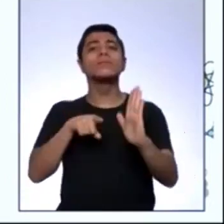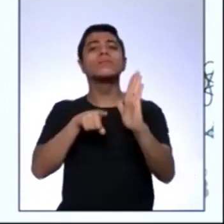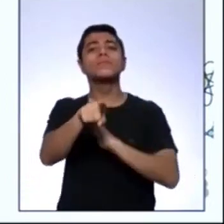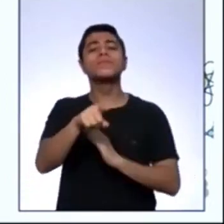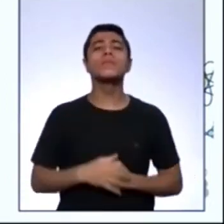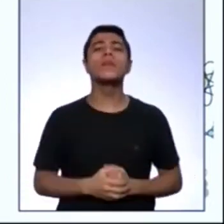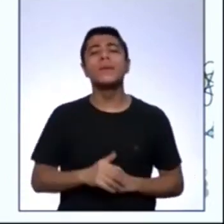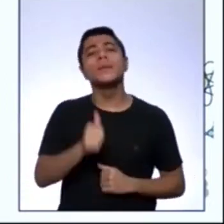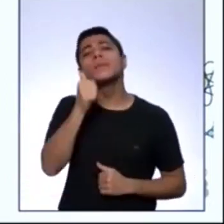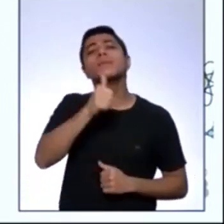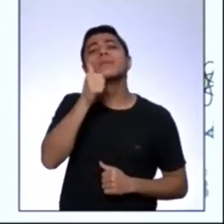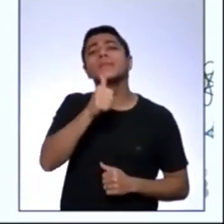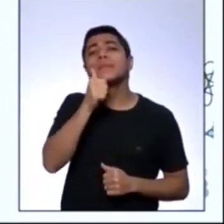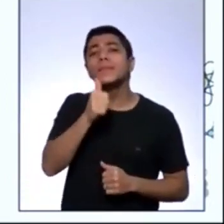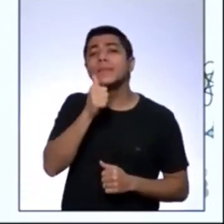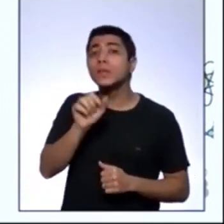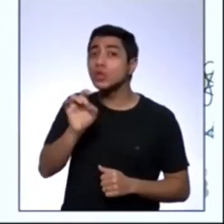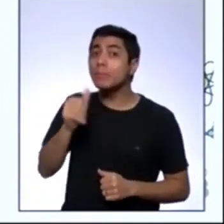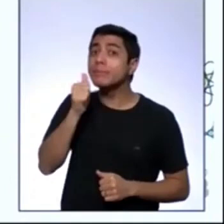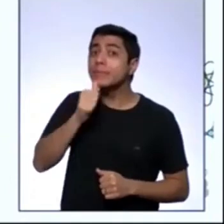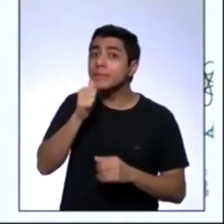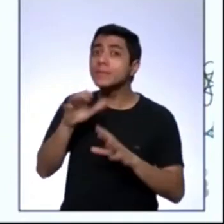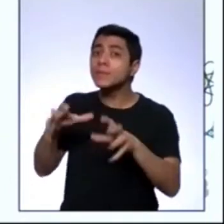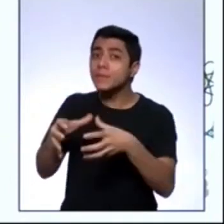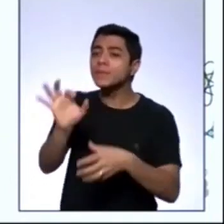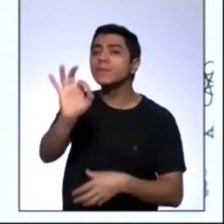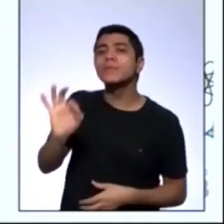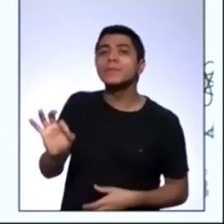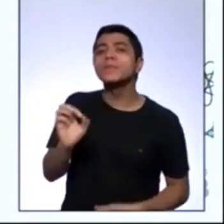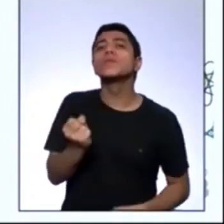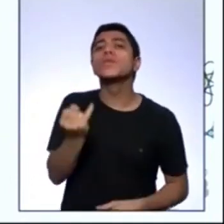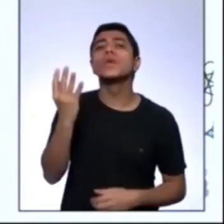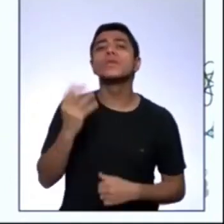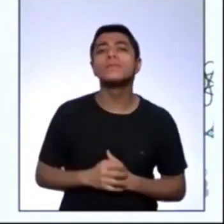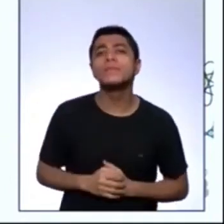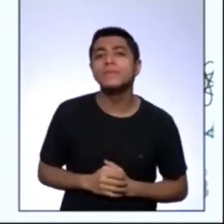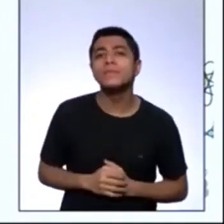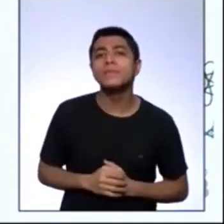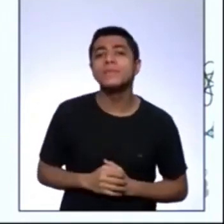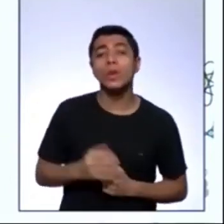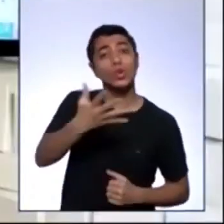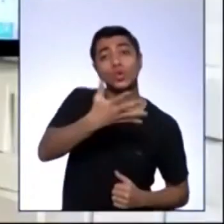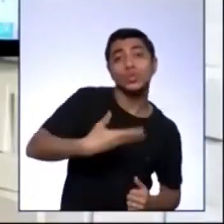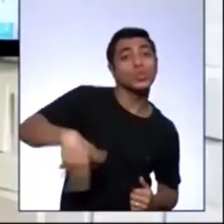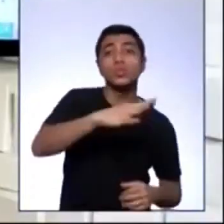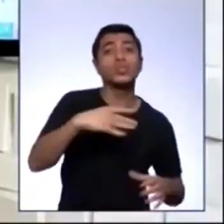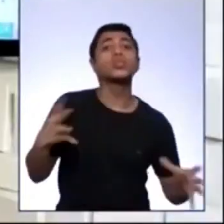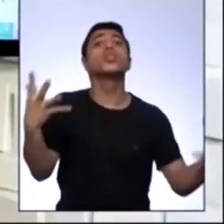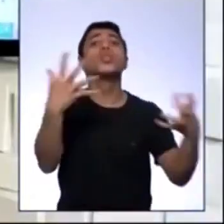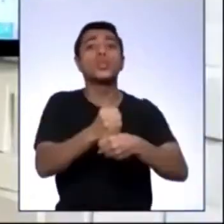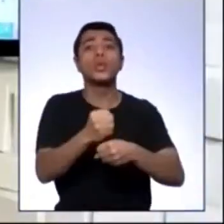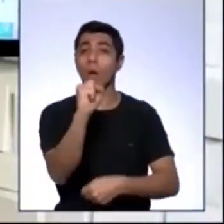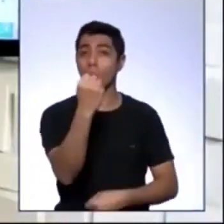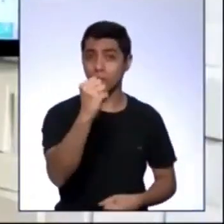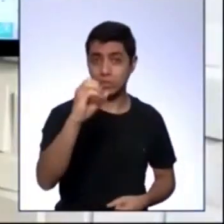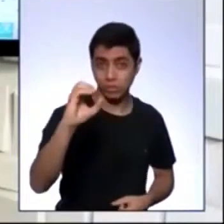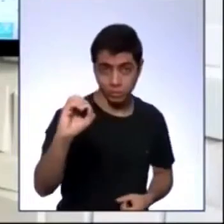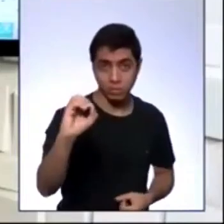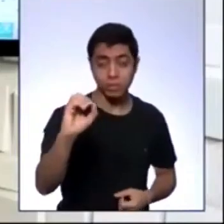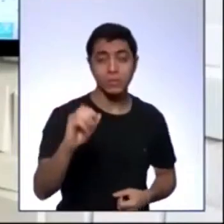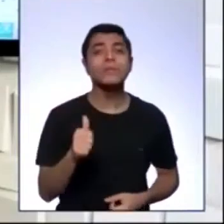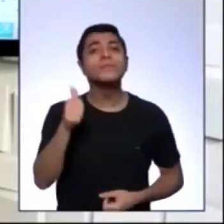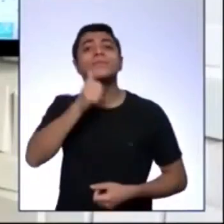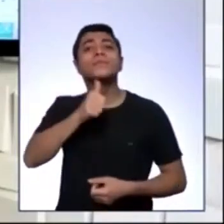meninas são 80 alunos 40 meninas olha para mim qual é a porcentagem